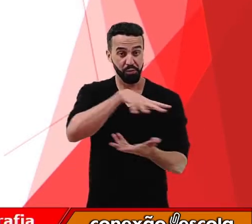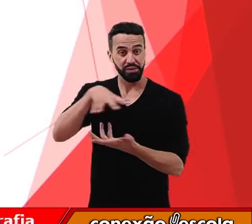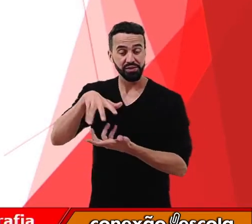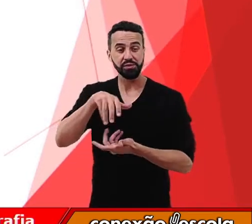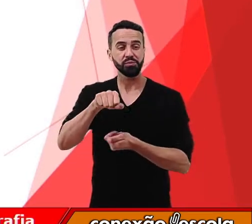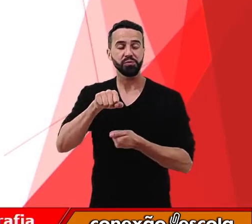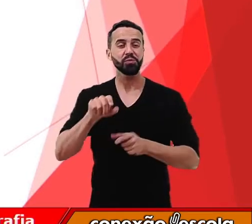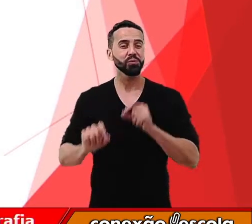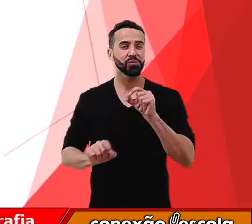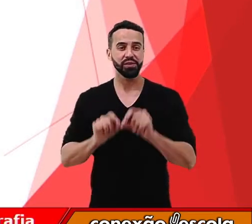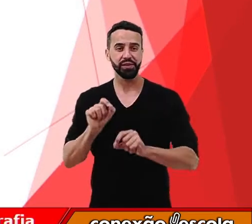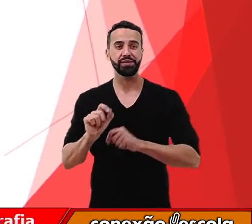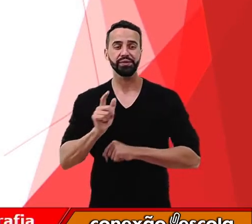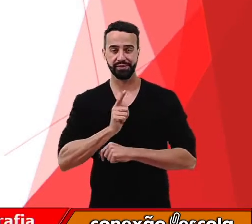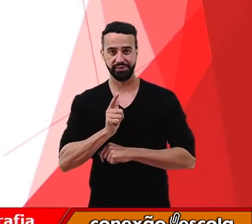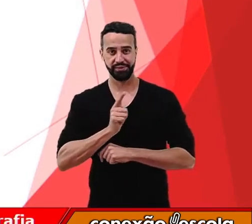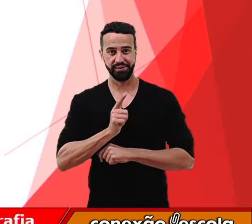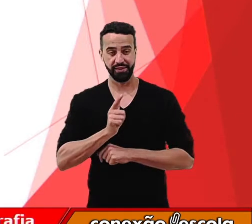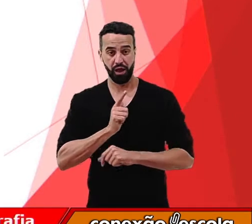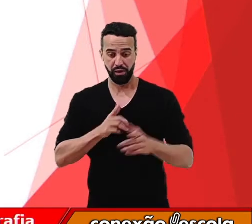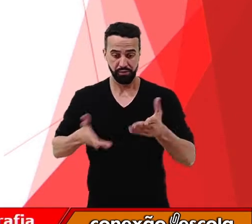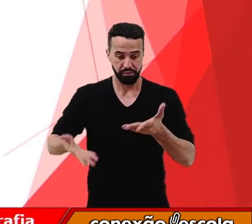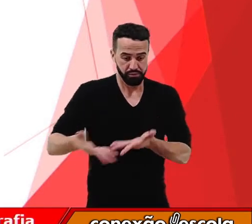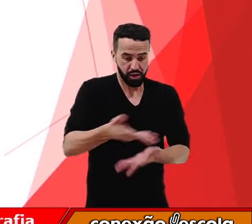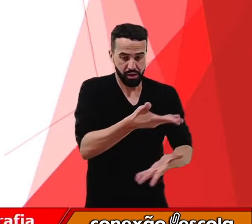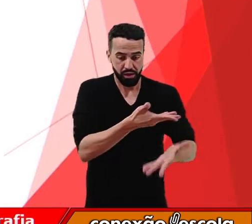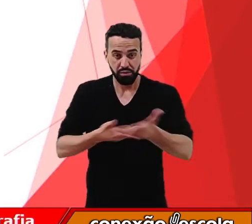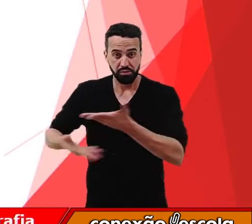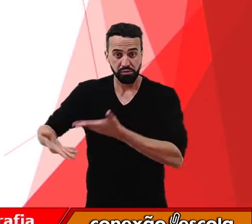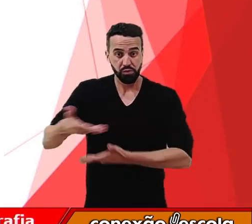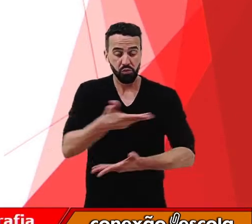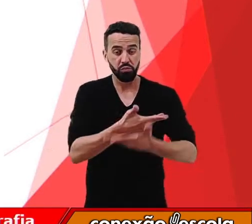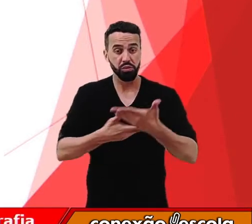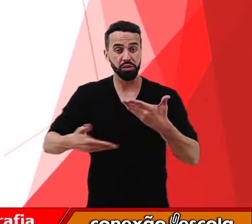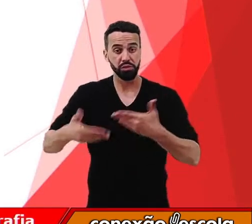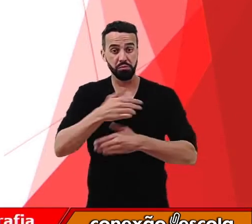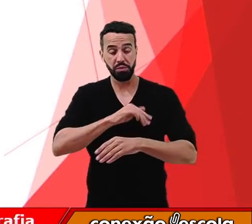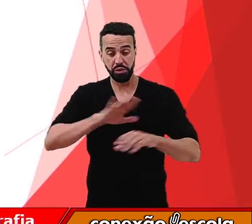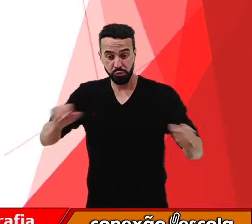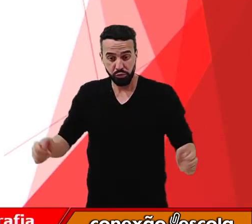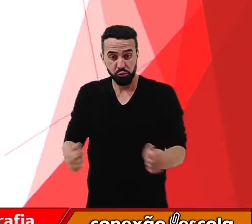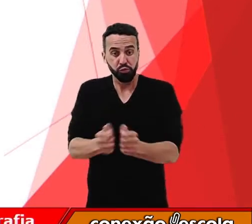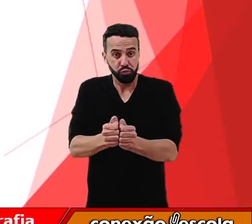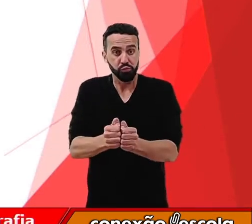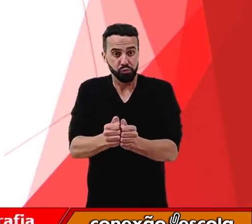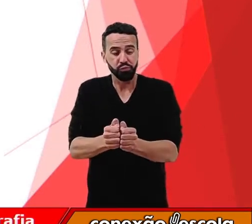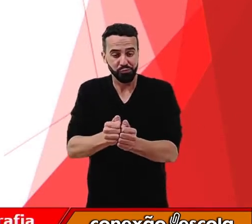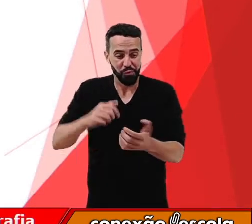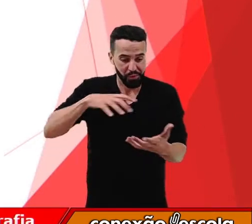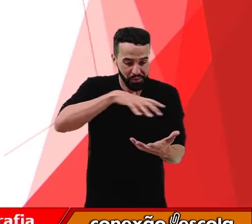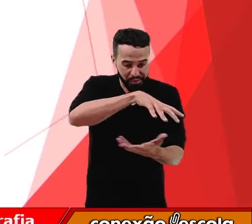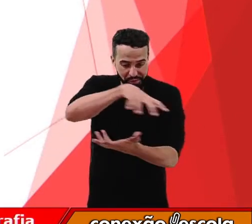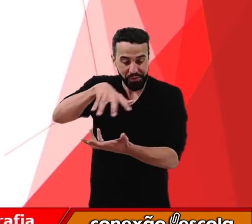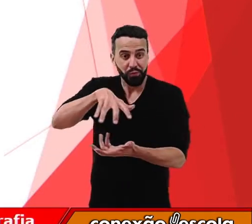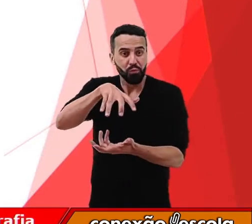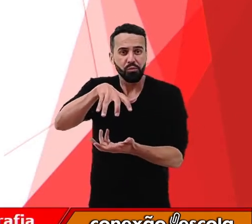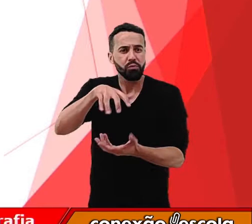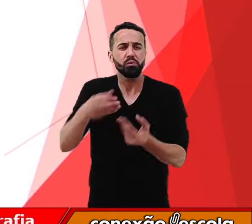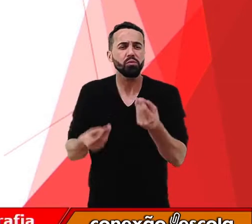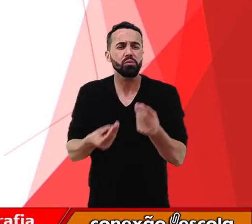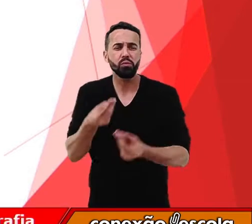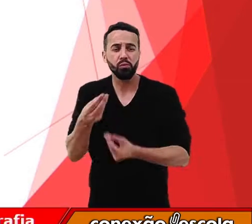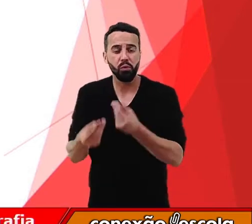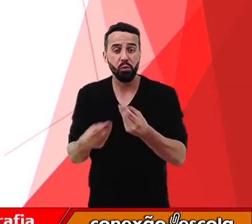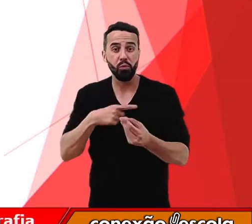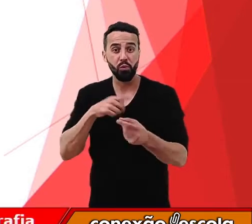o processo de interação e integração do globo. Esse processo é mediado